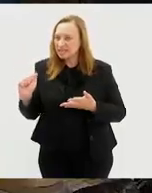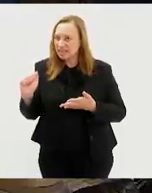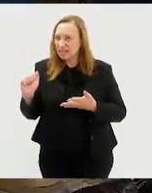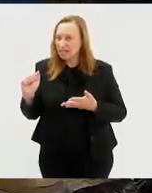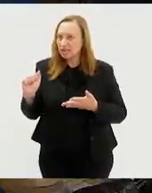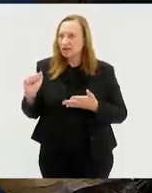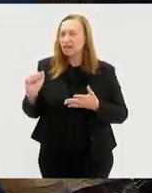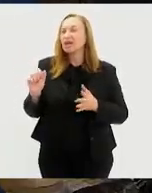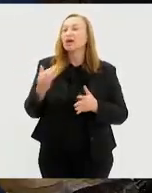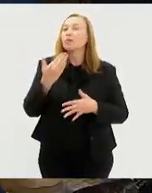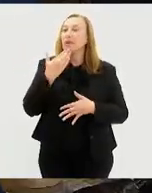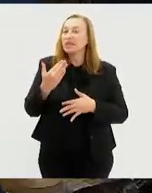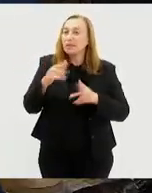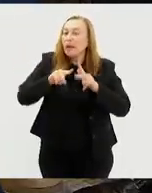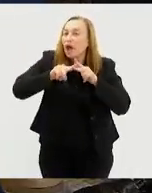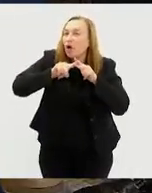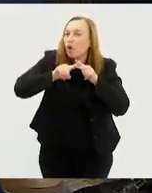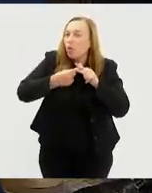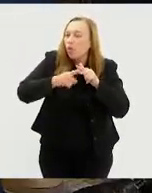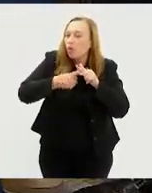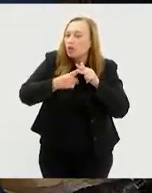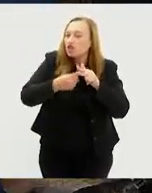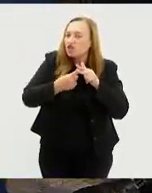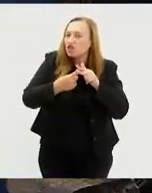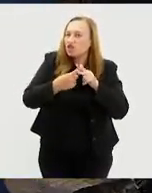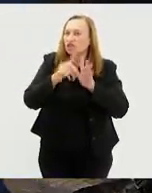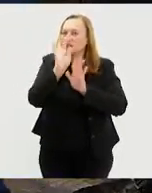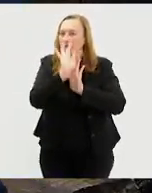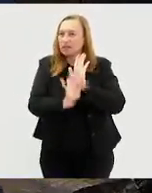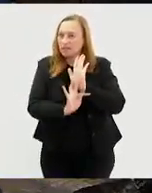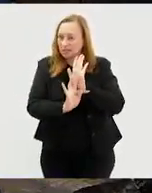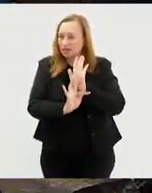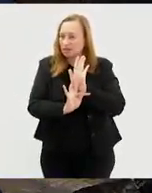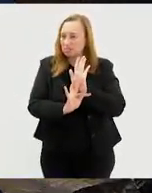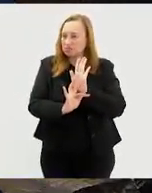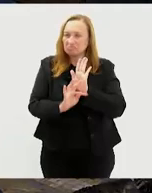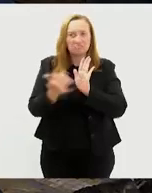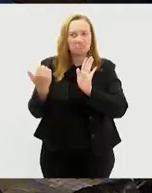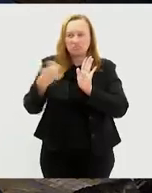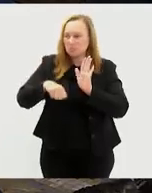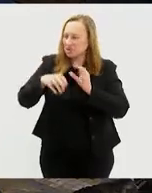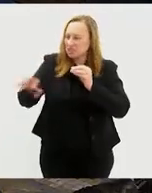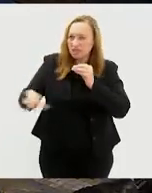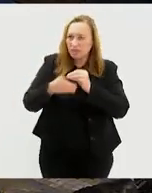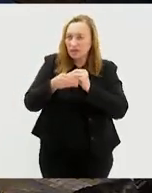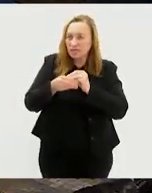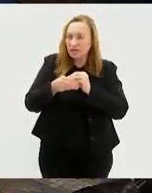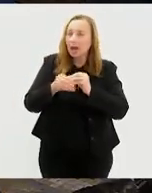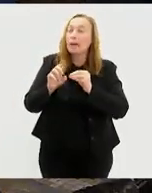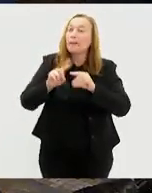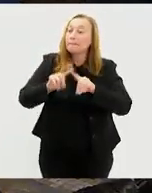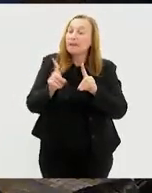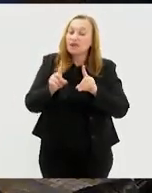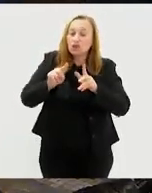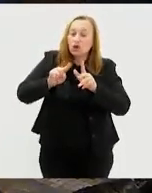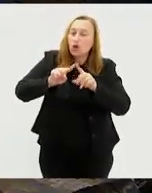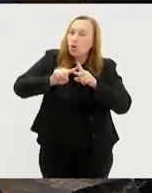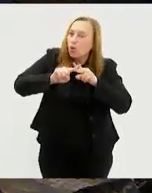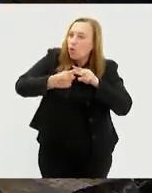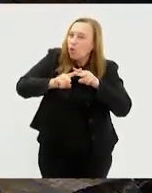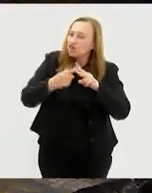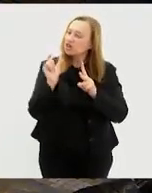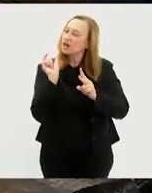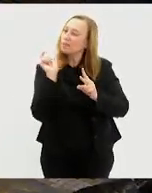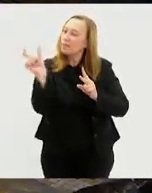fazer uma correção dessa redação pra gente não emendar se é possível fazer até pela súmula que que existe porque segundo